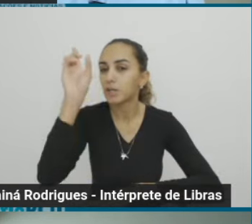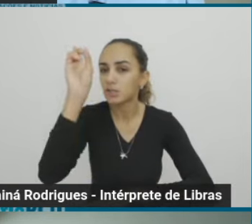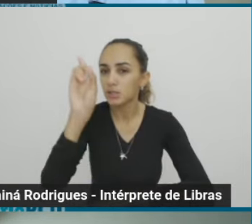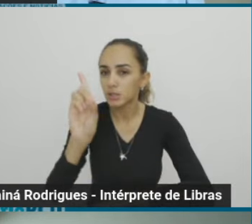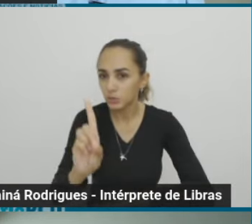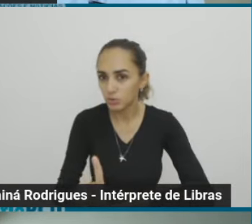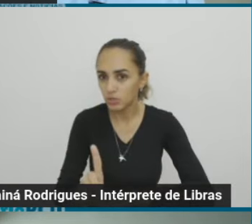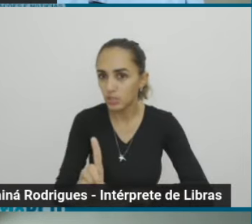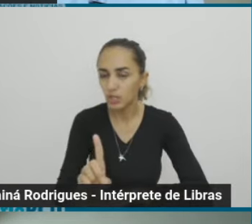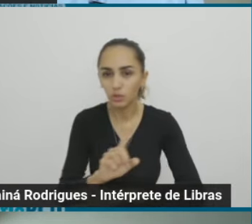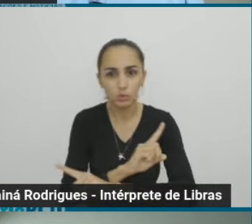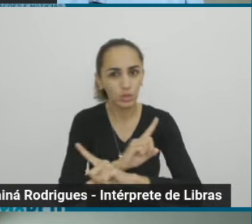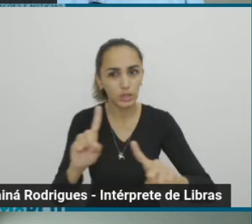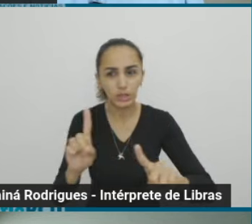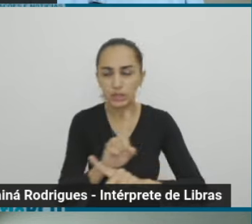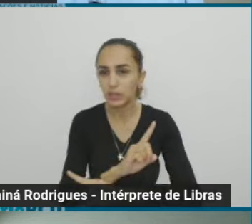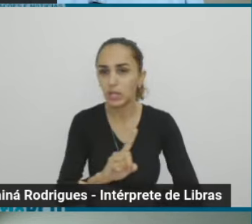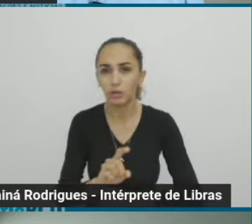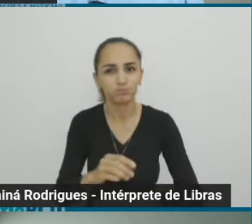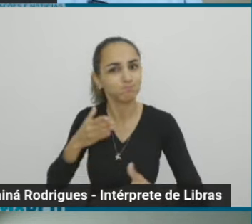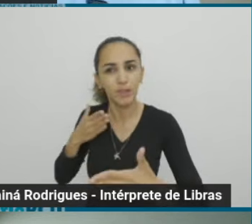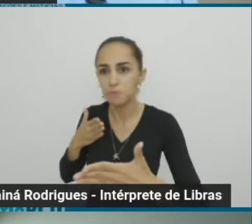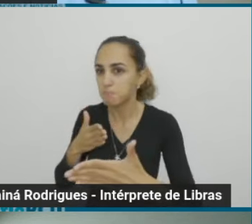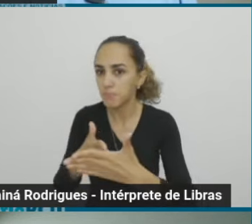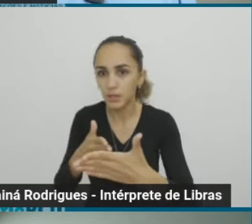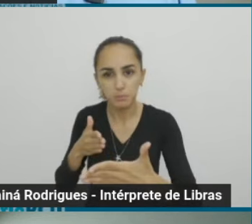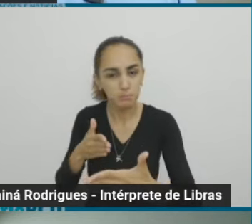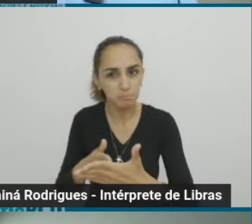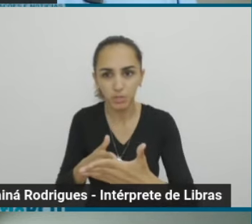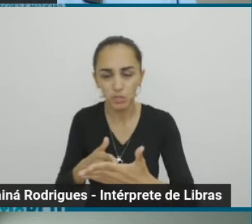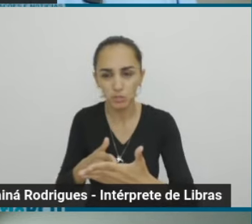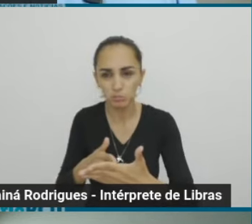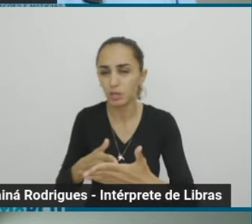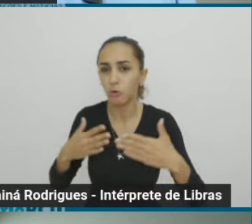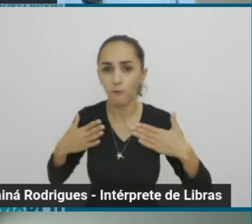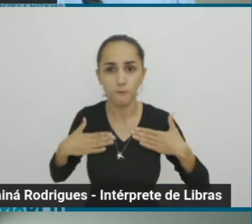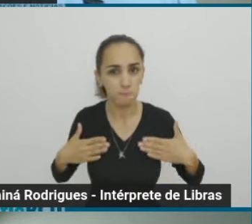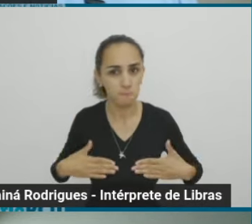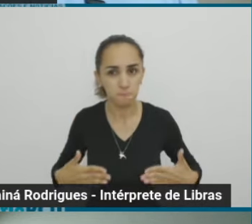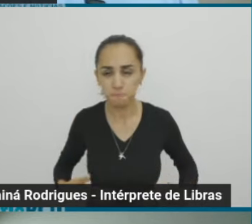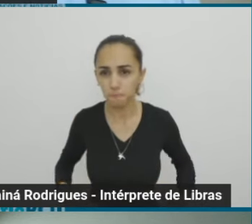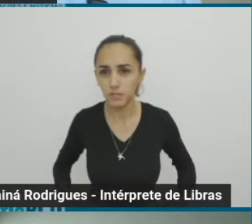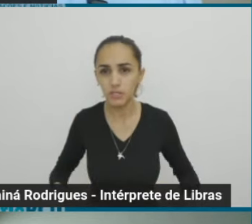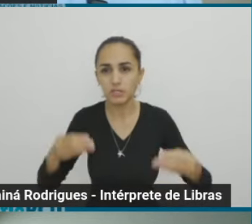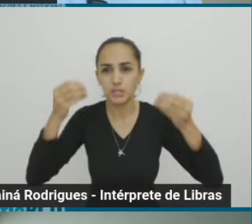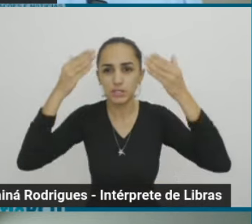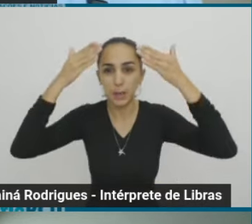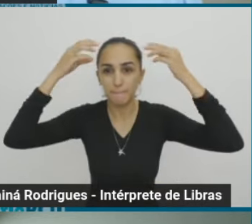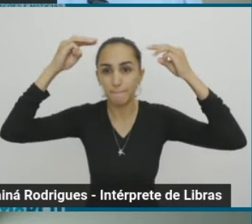necessariamente nos impedimentos de natureza física, mental,